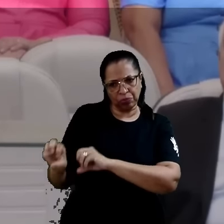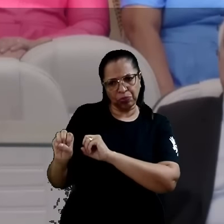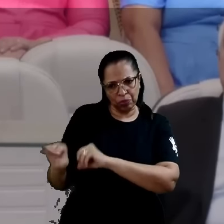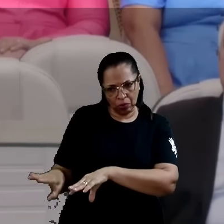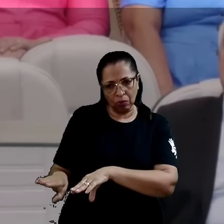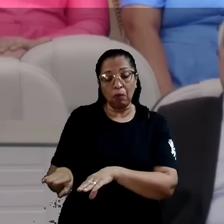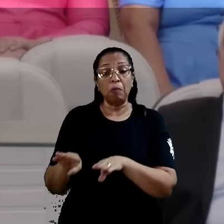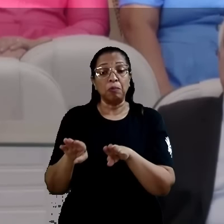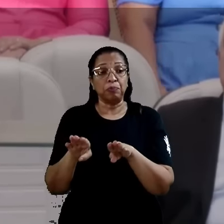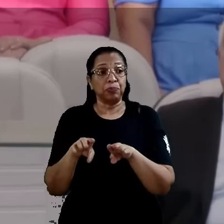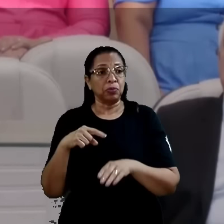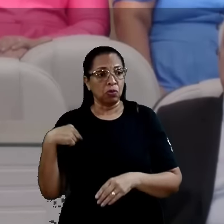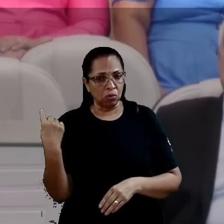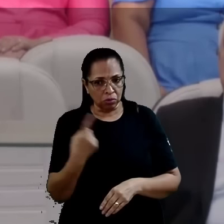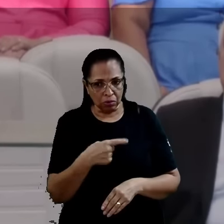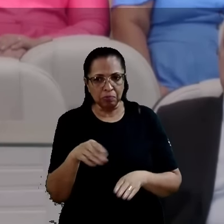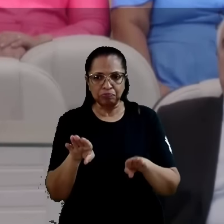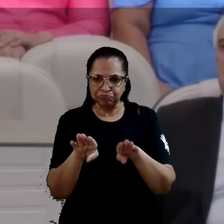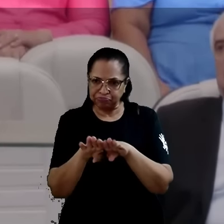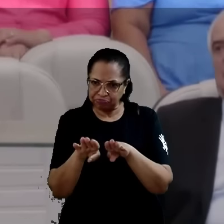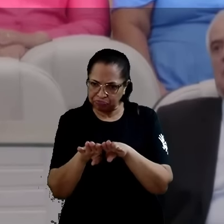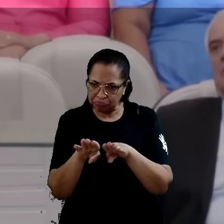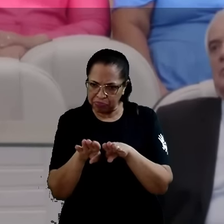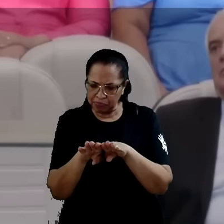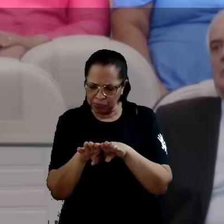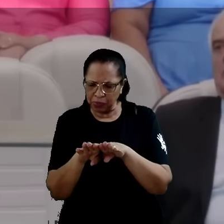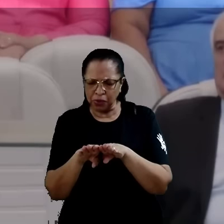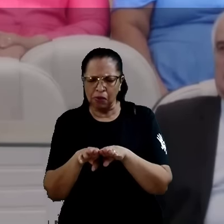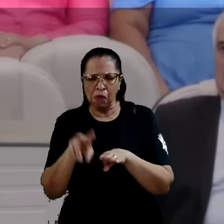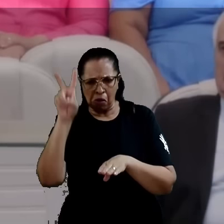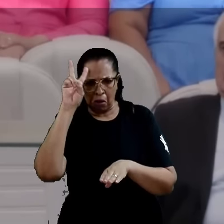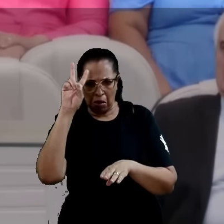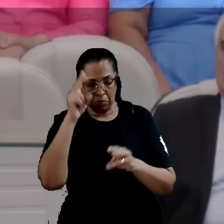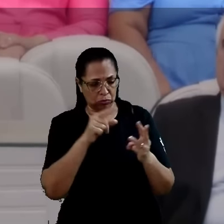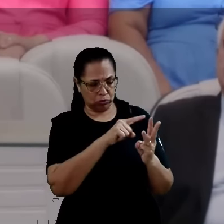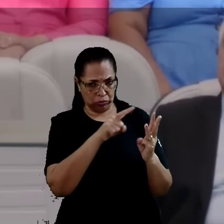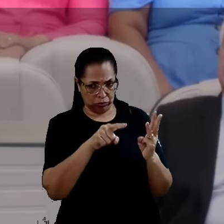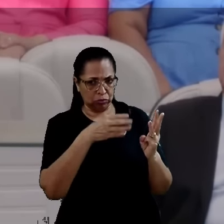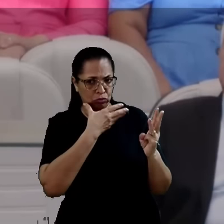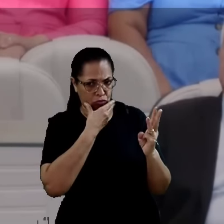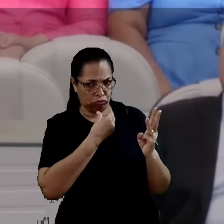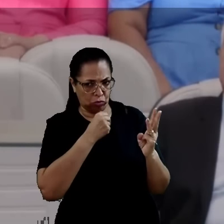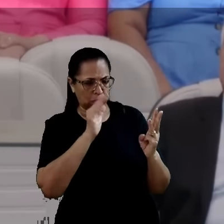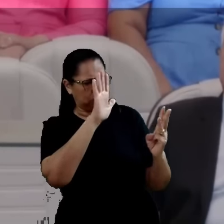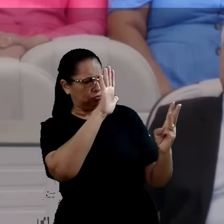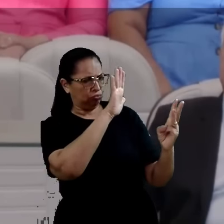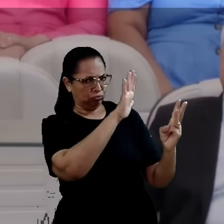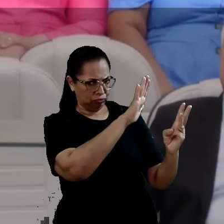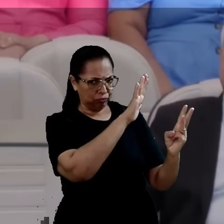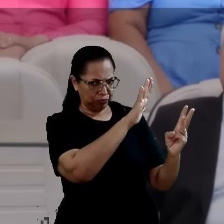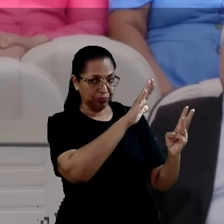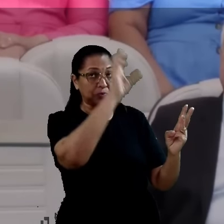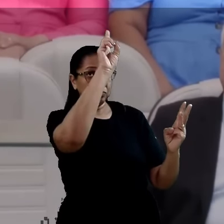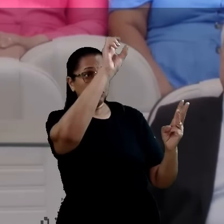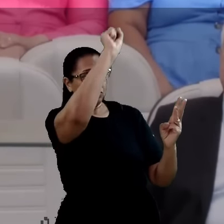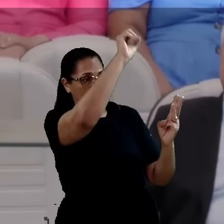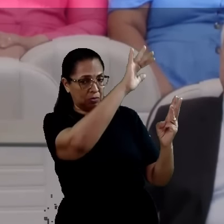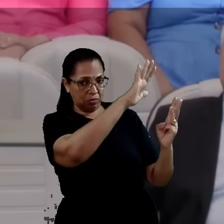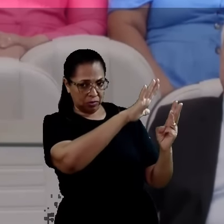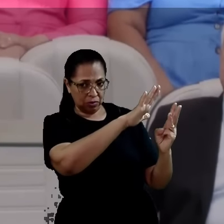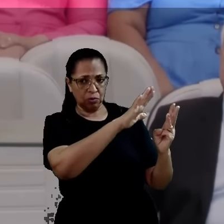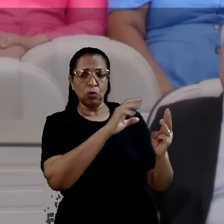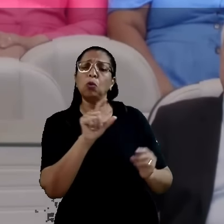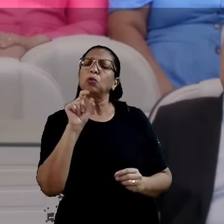oração e imposição de mãos Então é isso que o Senhor espera da igreja